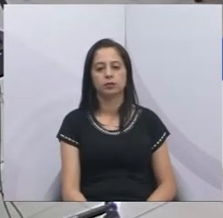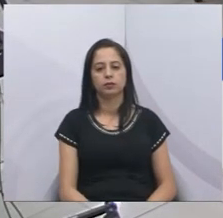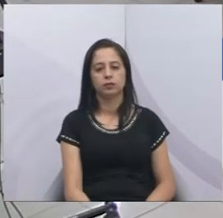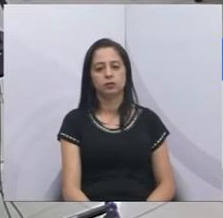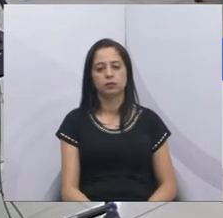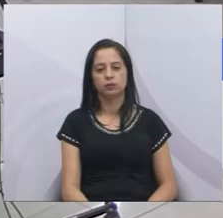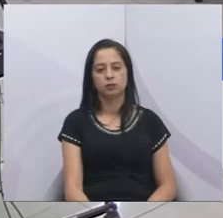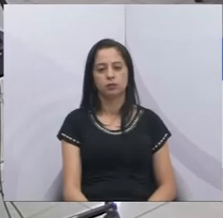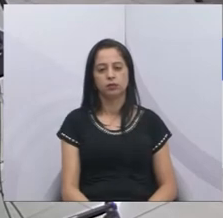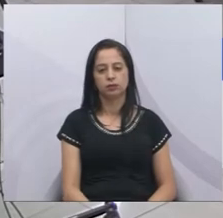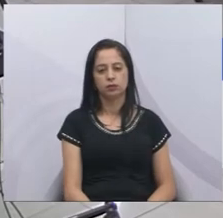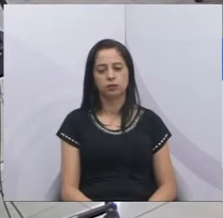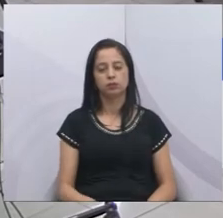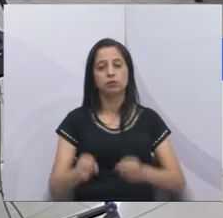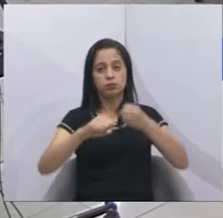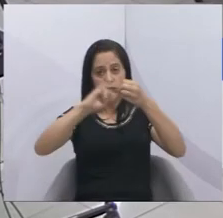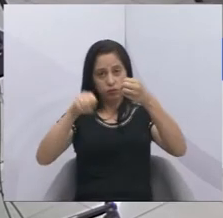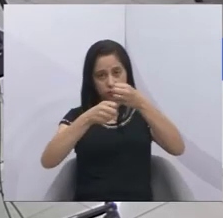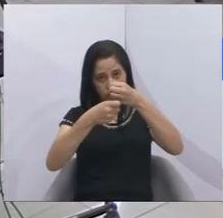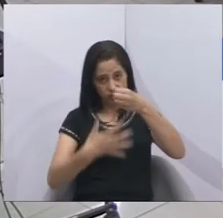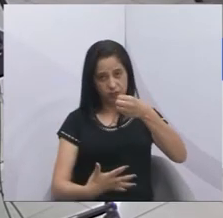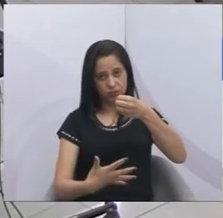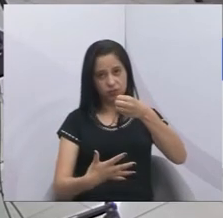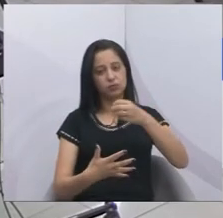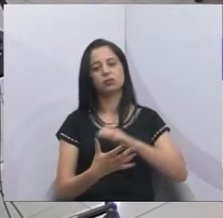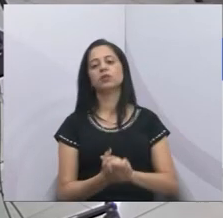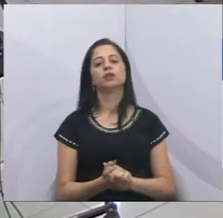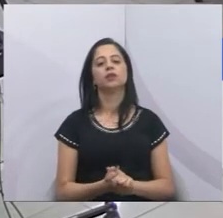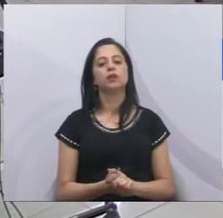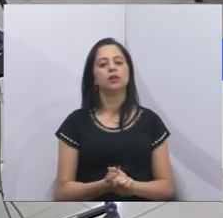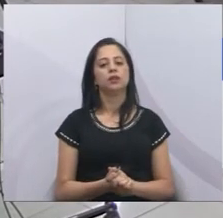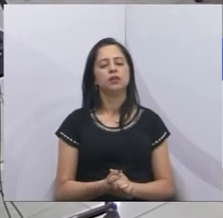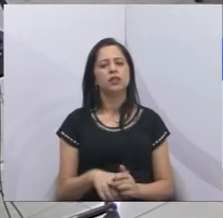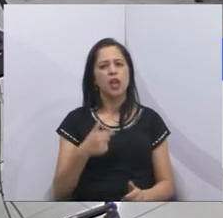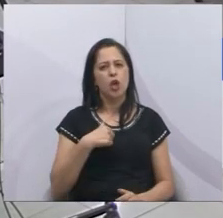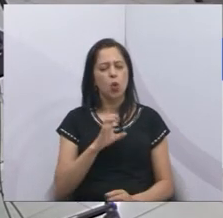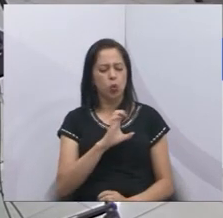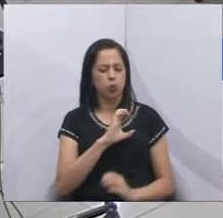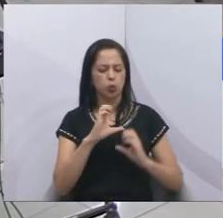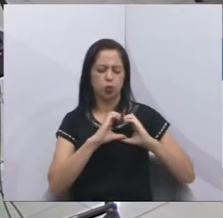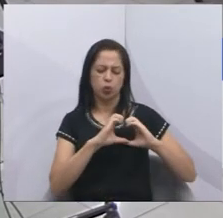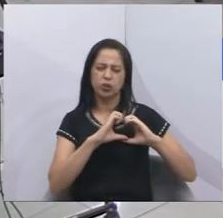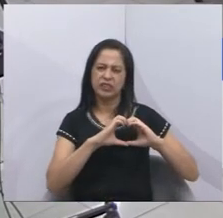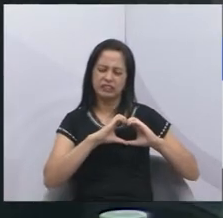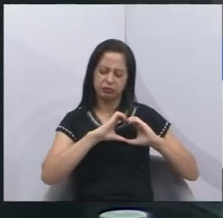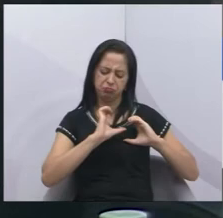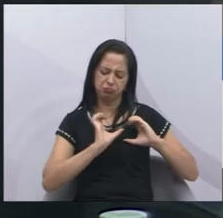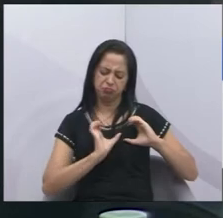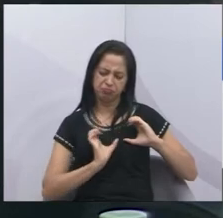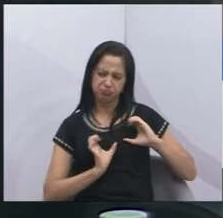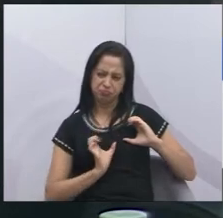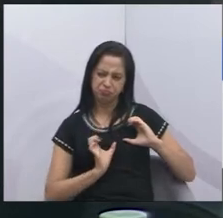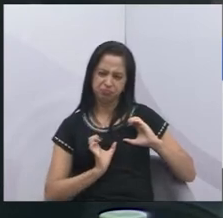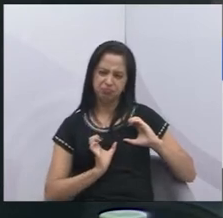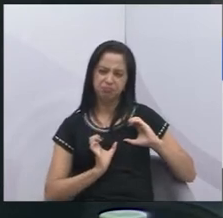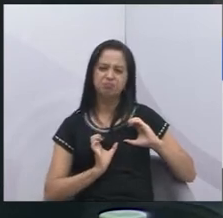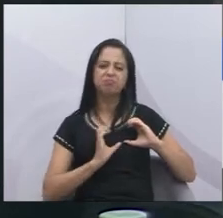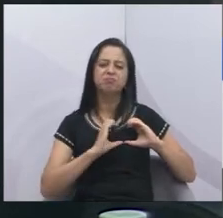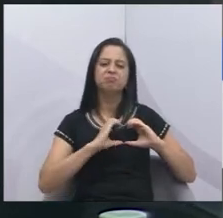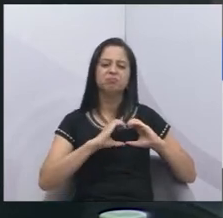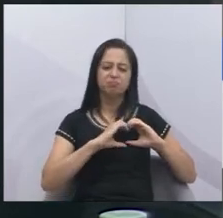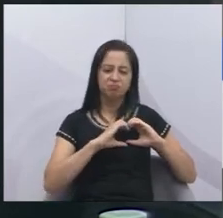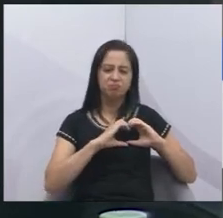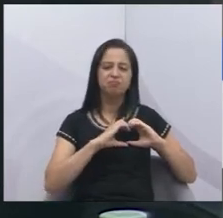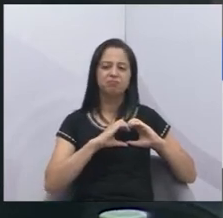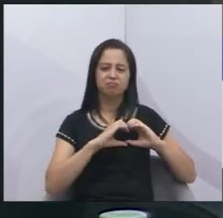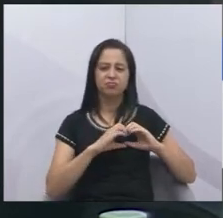Só justificando meu voto, senhor presidente, com o coração partido e dizendo que não foi fácil desde o